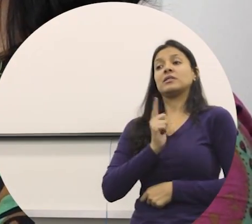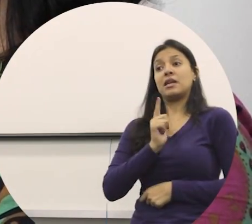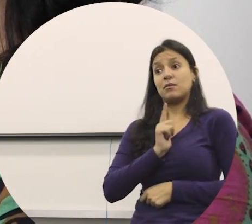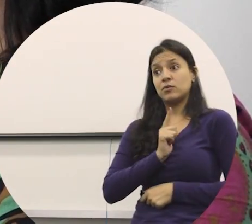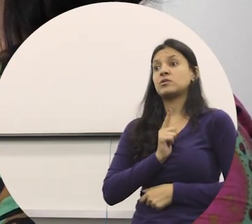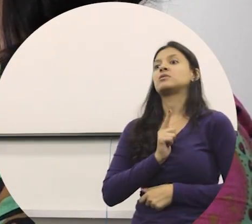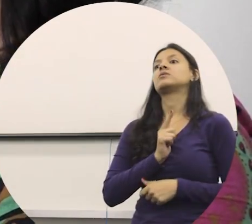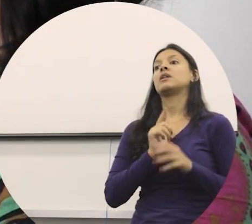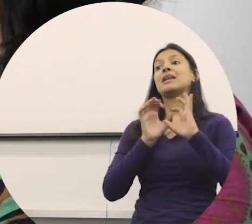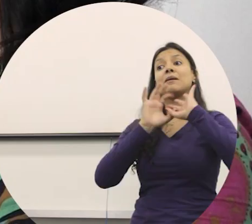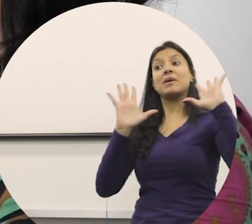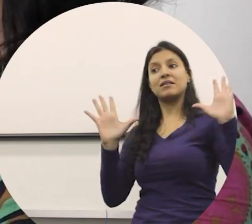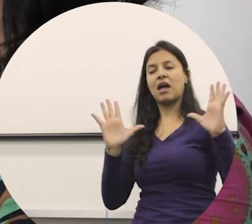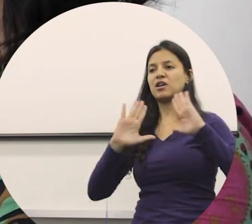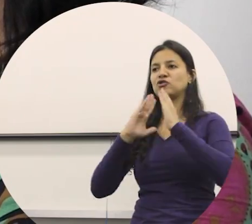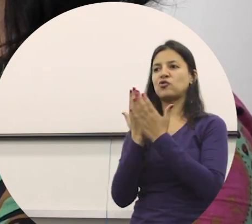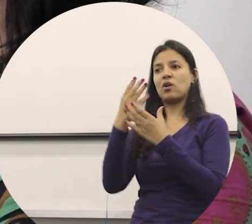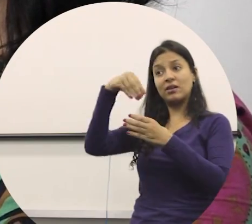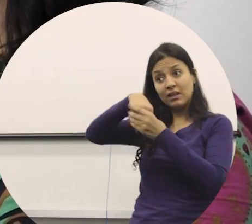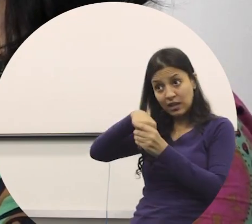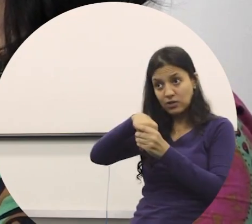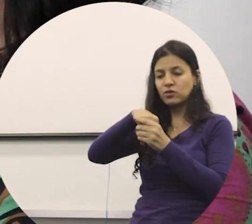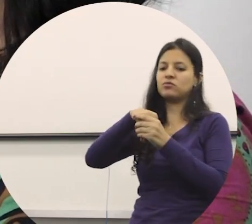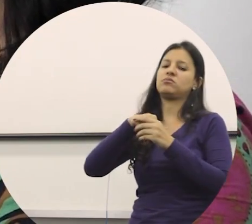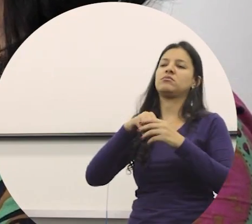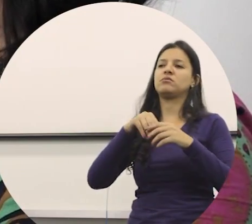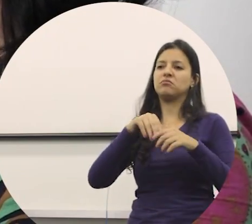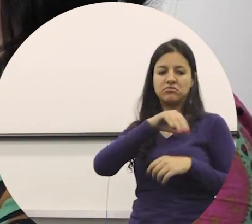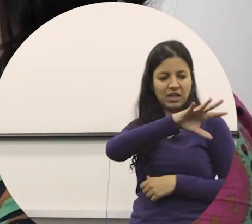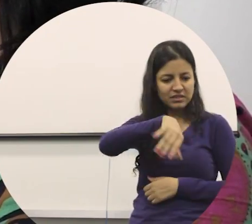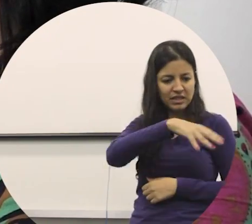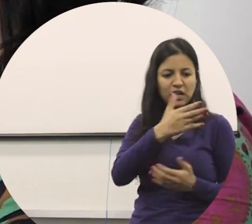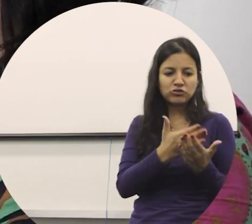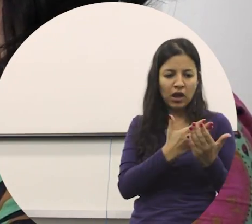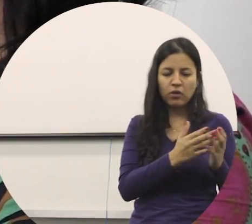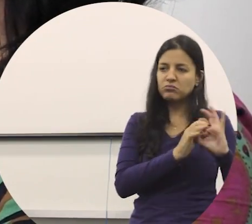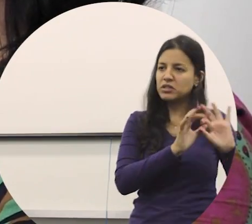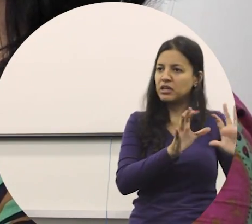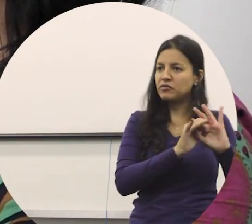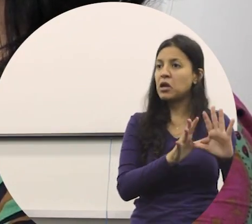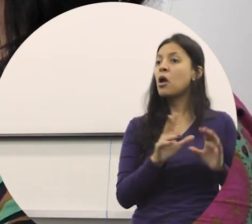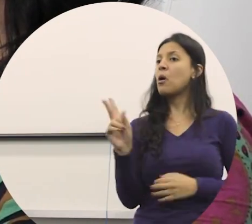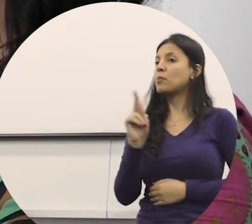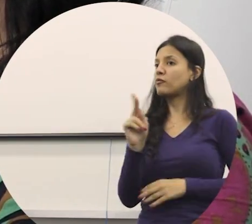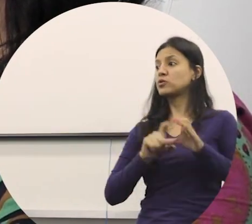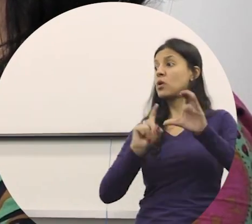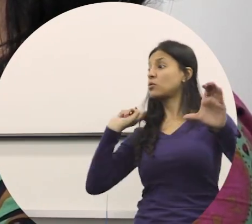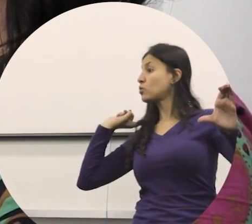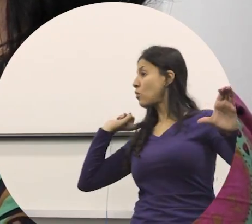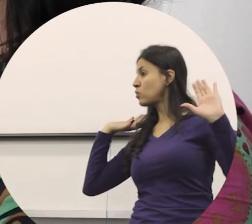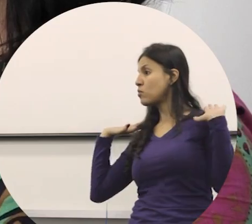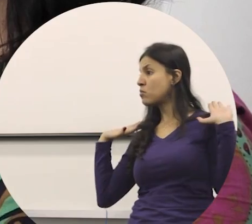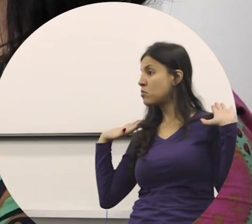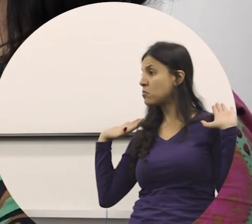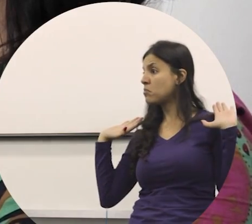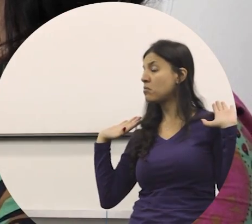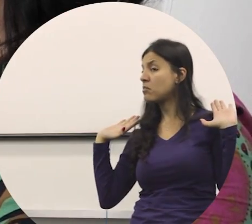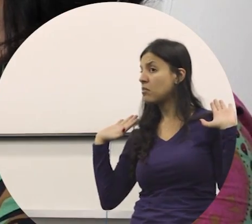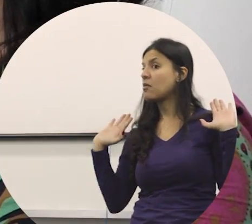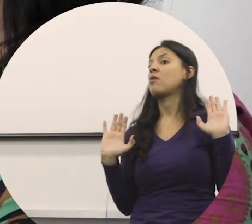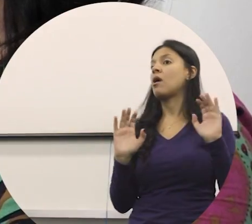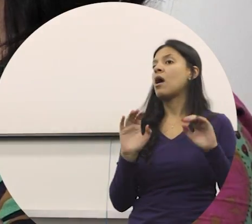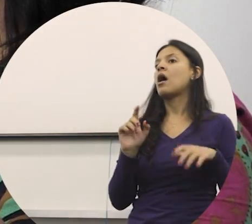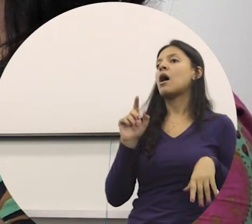da escola para construir isso dentro da sala de aula e isso vai muito da autonomia do professor.